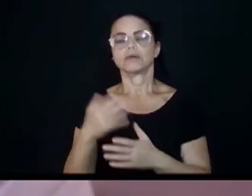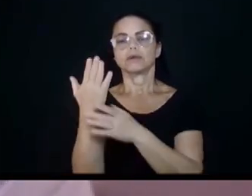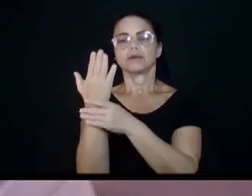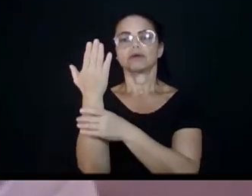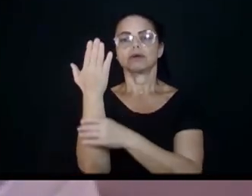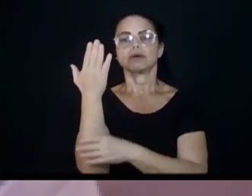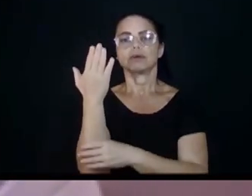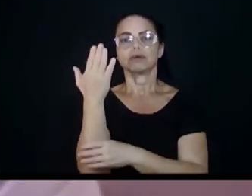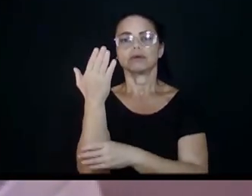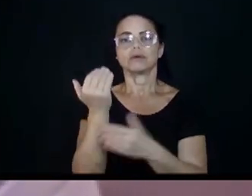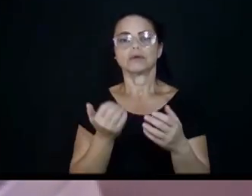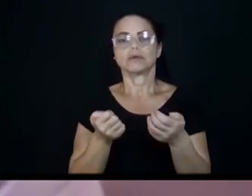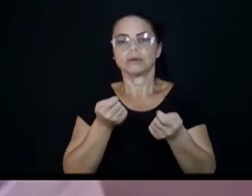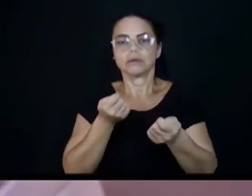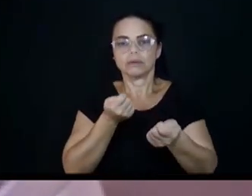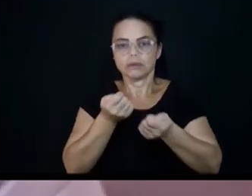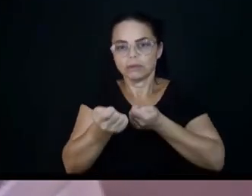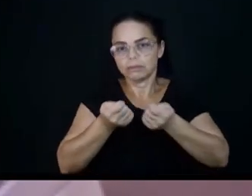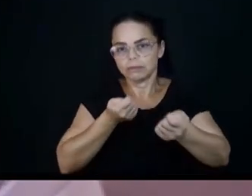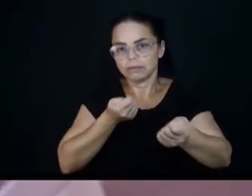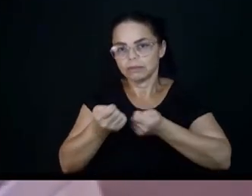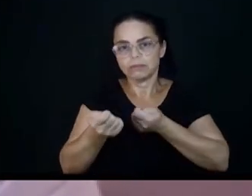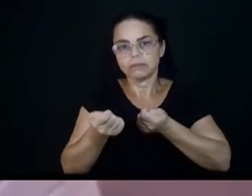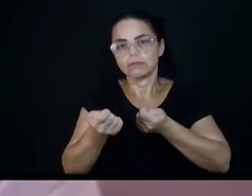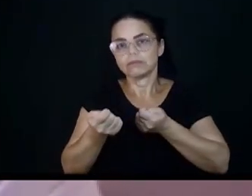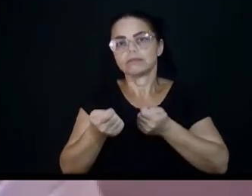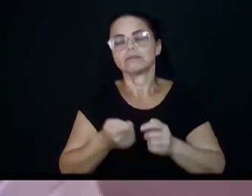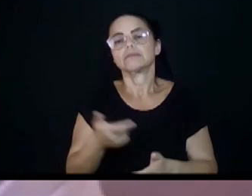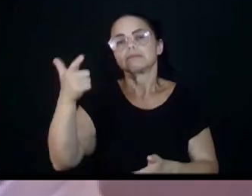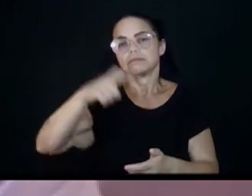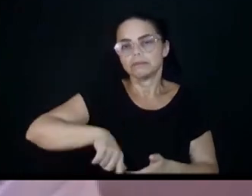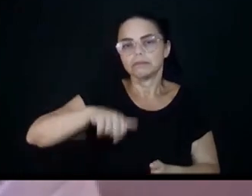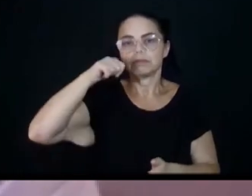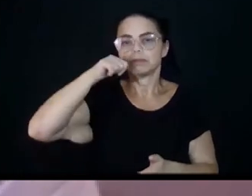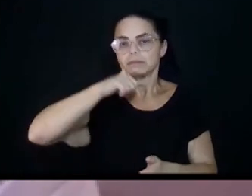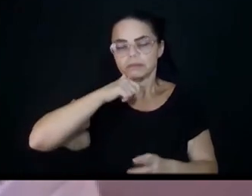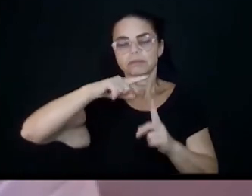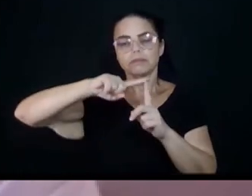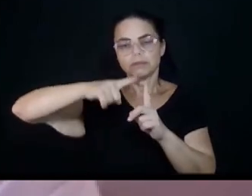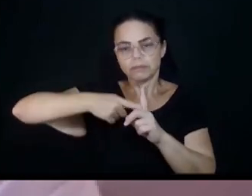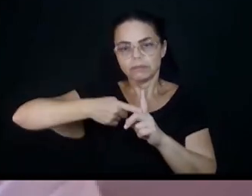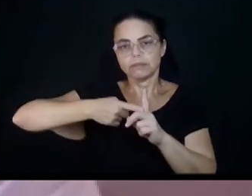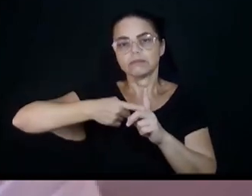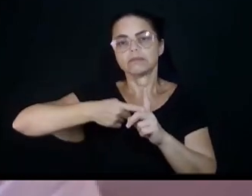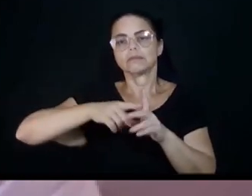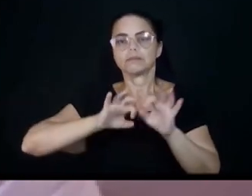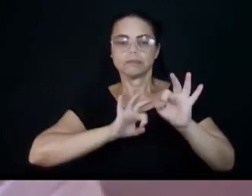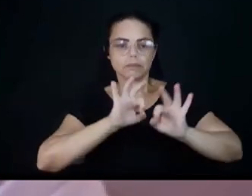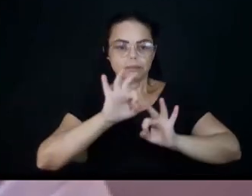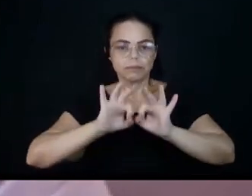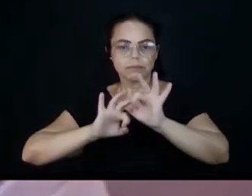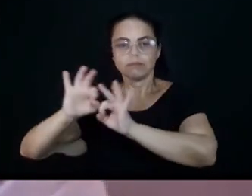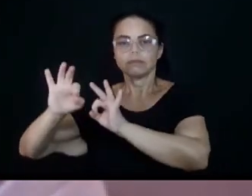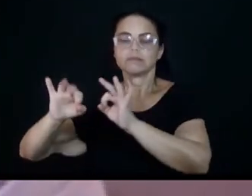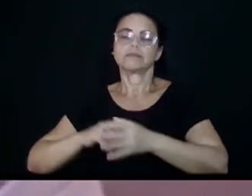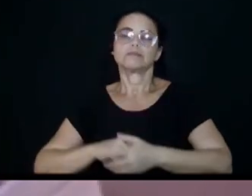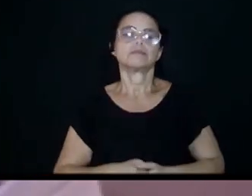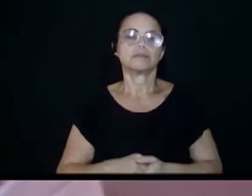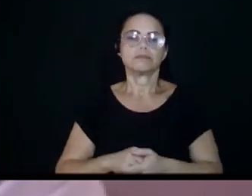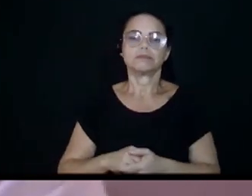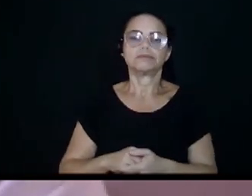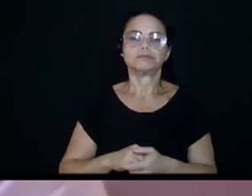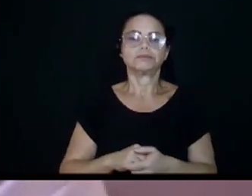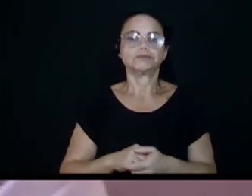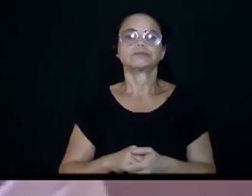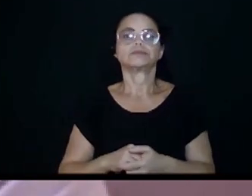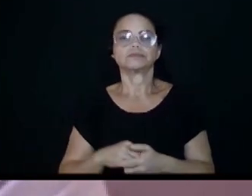controlado. Mas, repito, para a mulher engravidar ou planejar essa gravidez, o médico